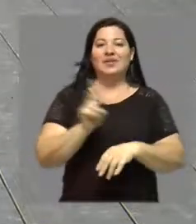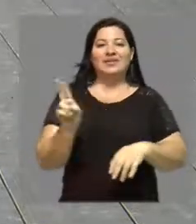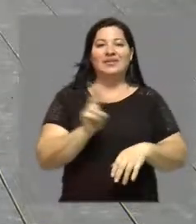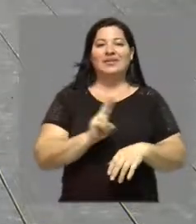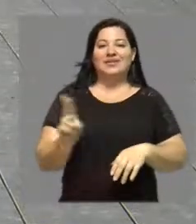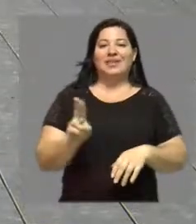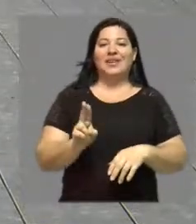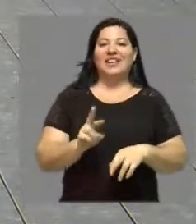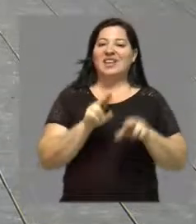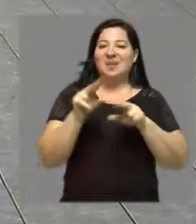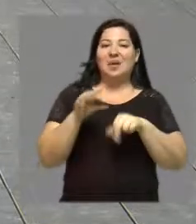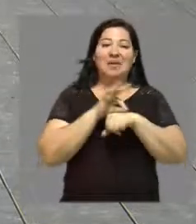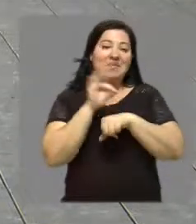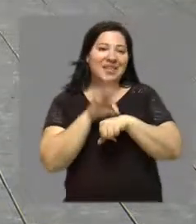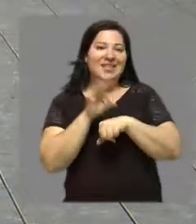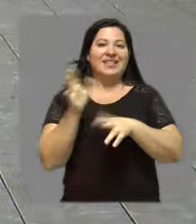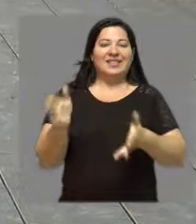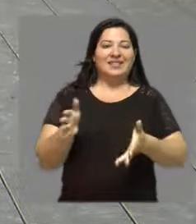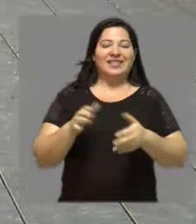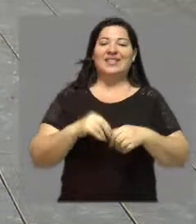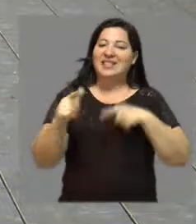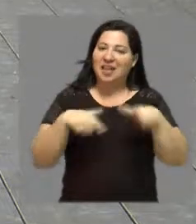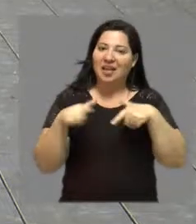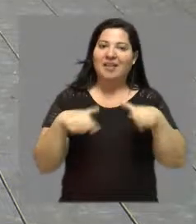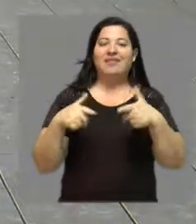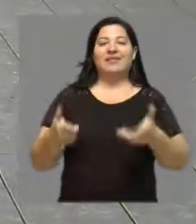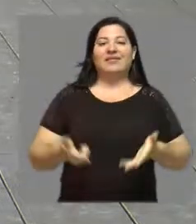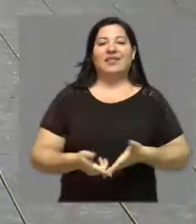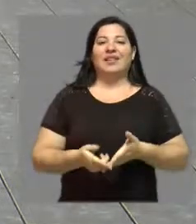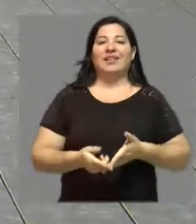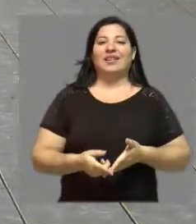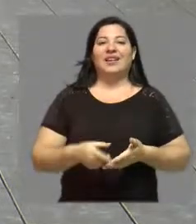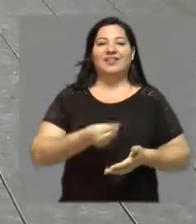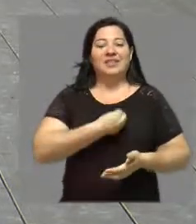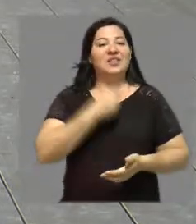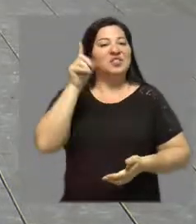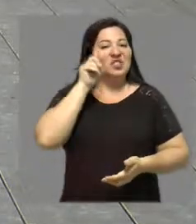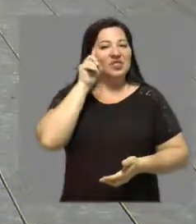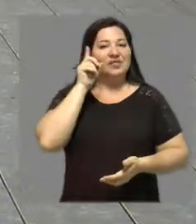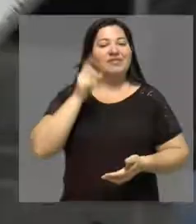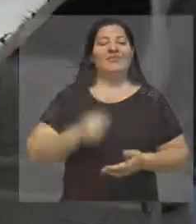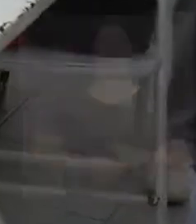se denomina mesmo de abelhinhas, né? E aí nós vivemos o